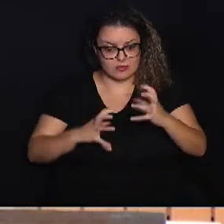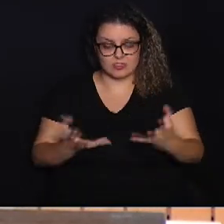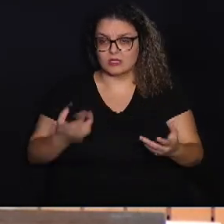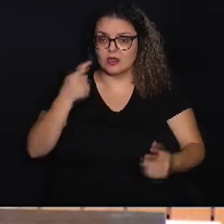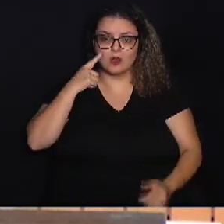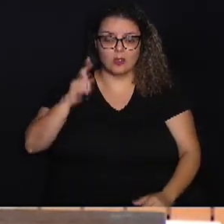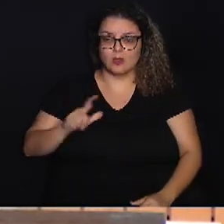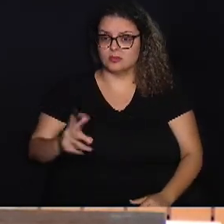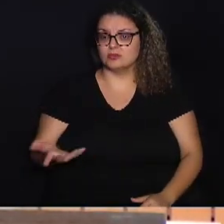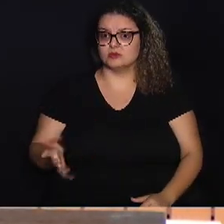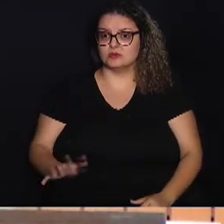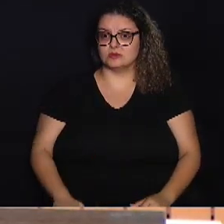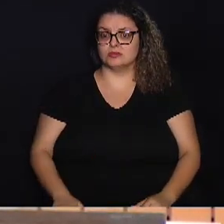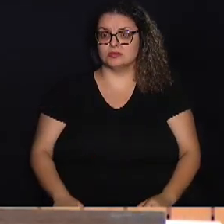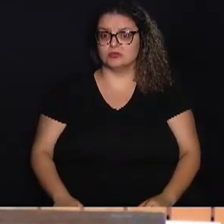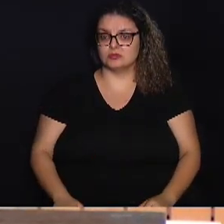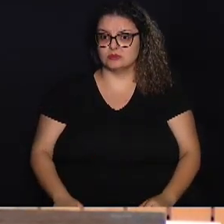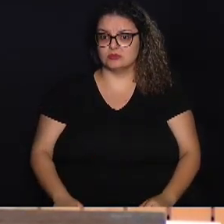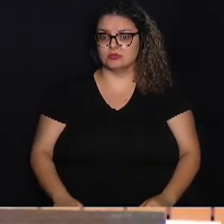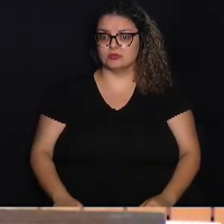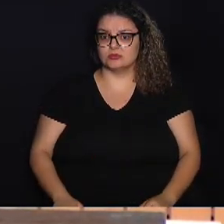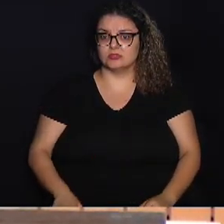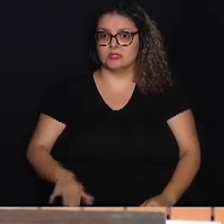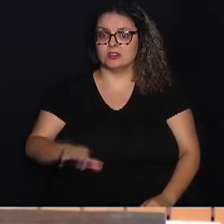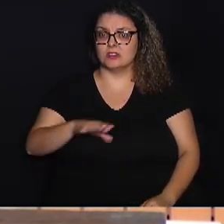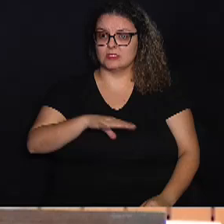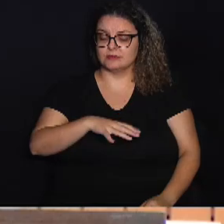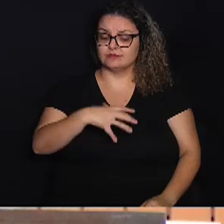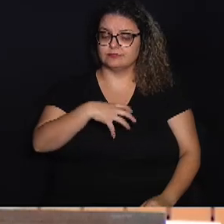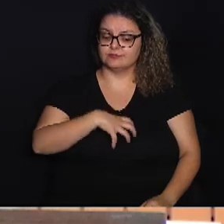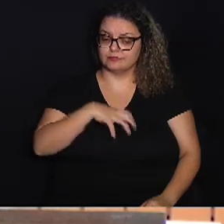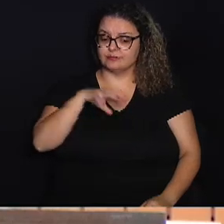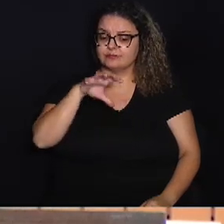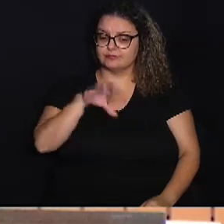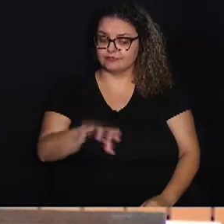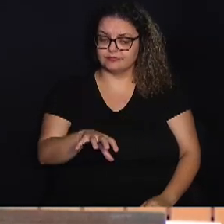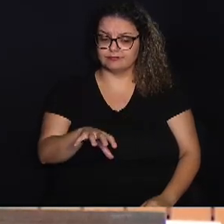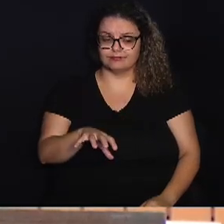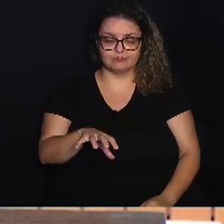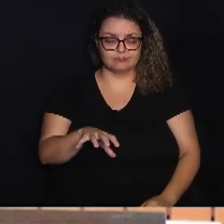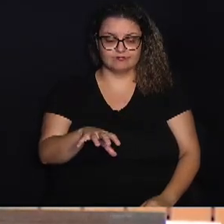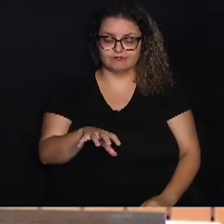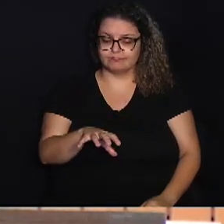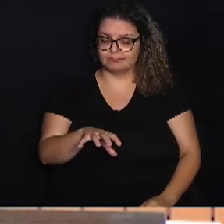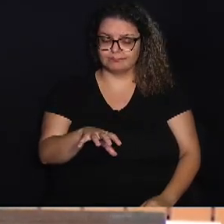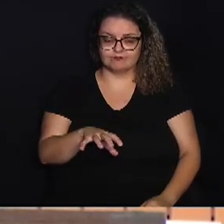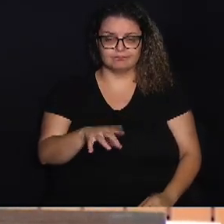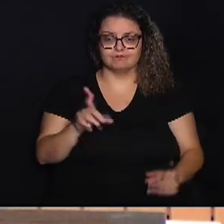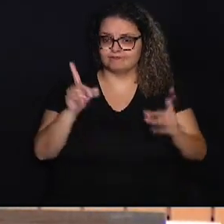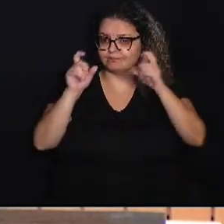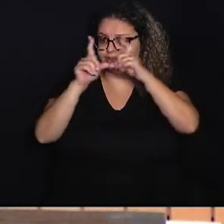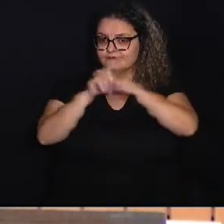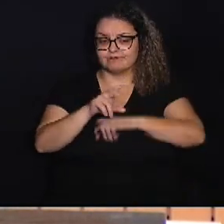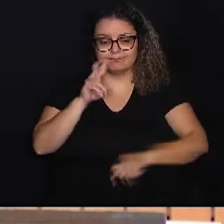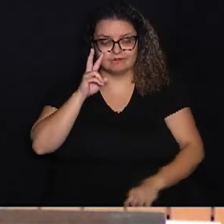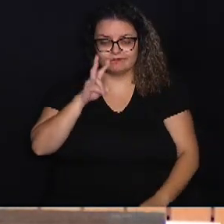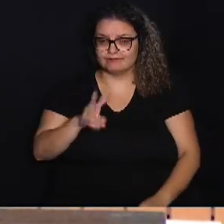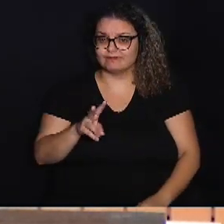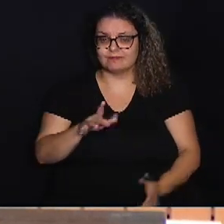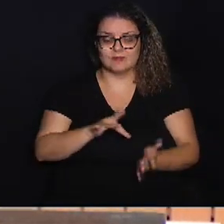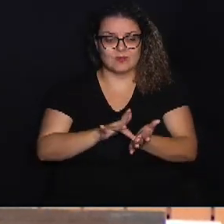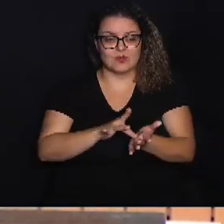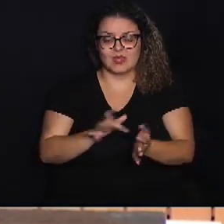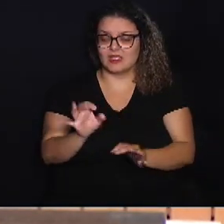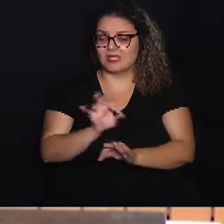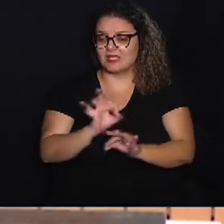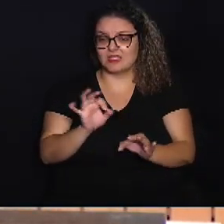conflito a situação da cidade é muito é muito difícil de se olhar e fingir que não